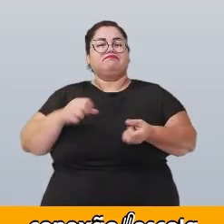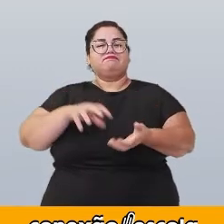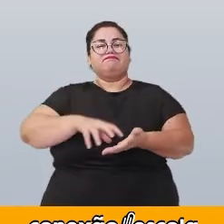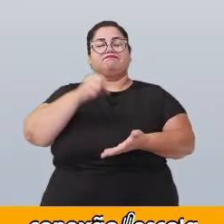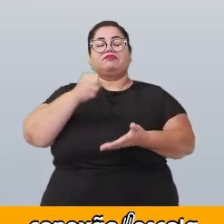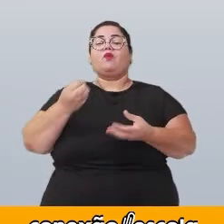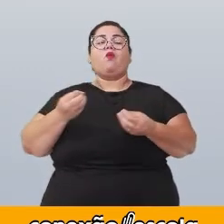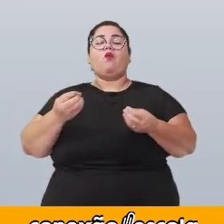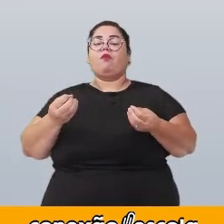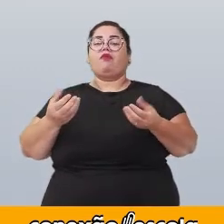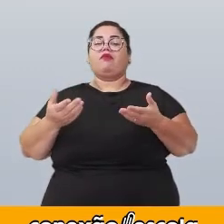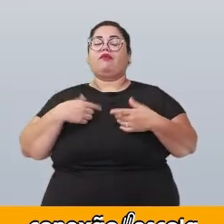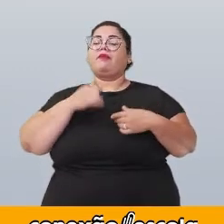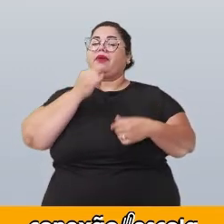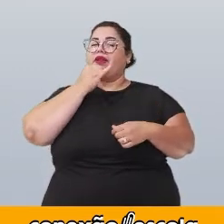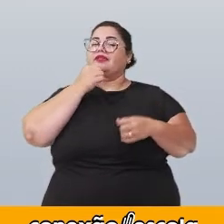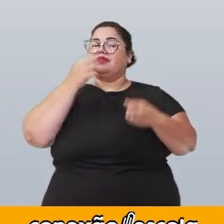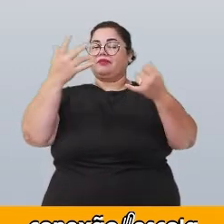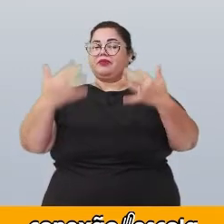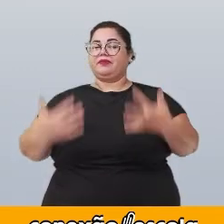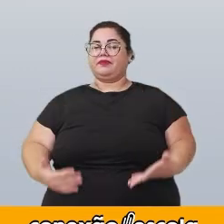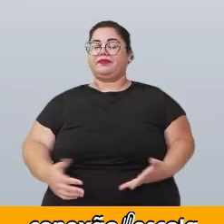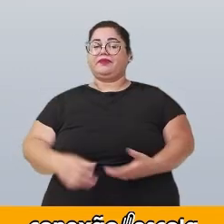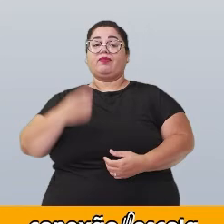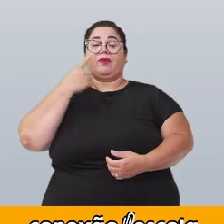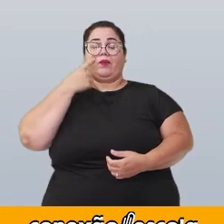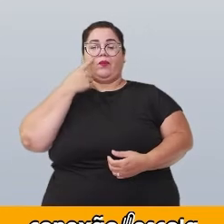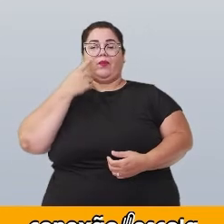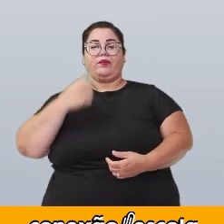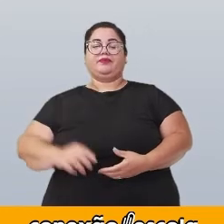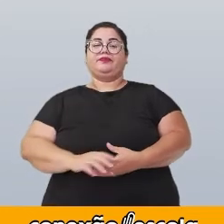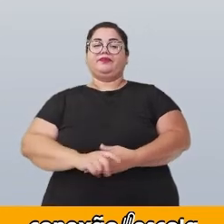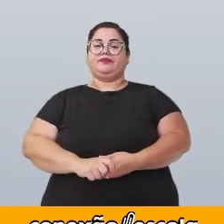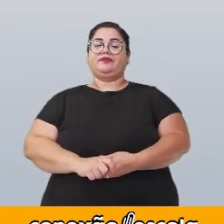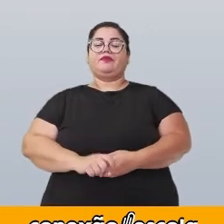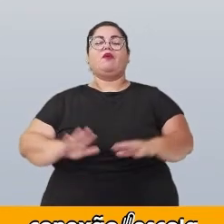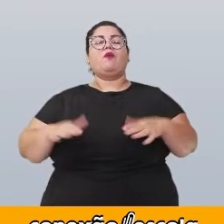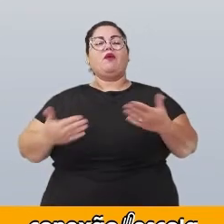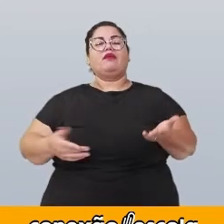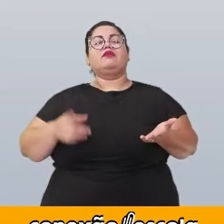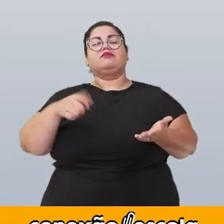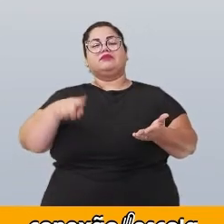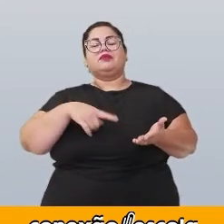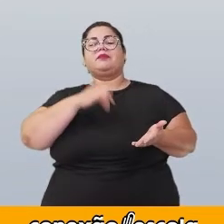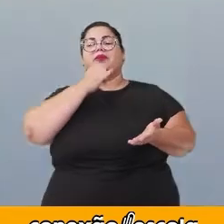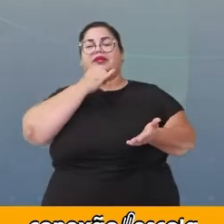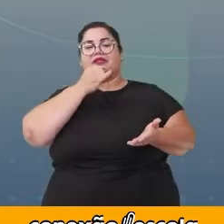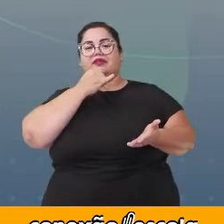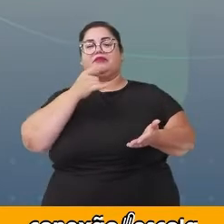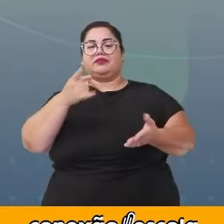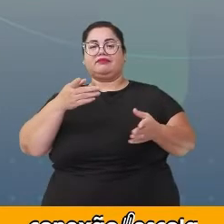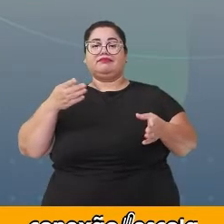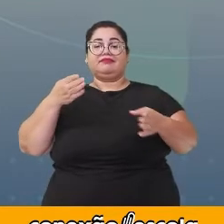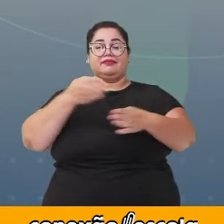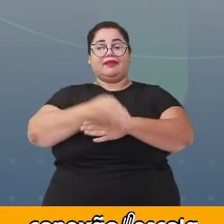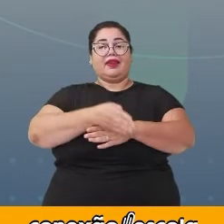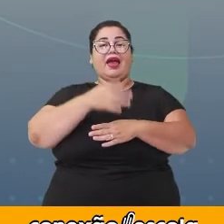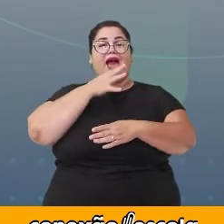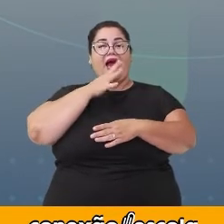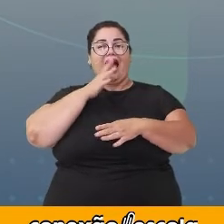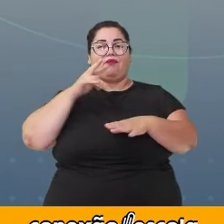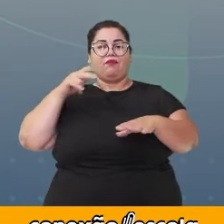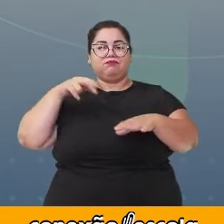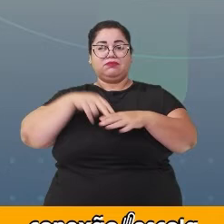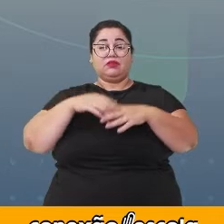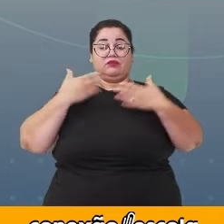atrai um corpo. Vou te dar um exemplo. Veja só. Quando você, por exemplo, entra na água,